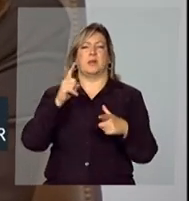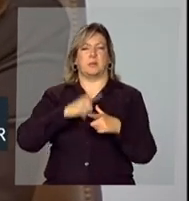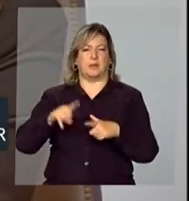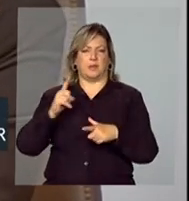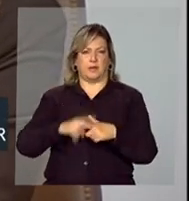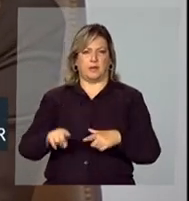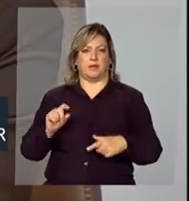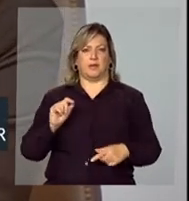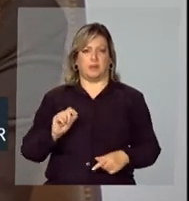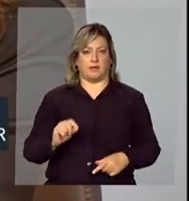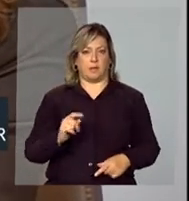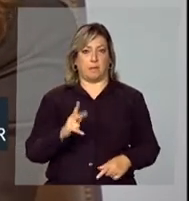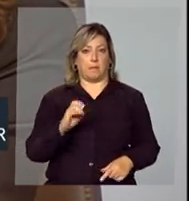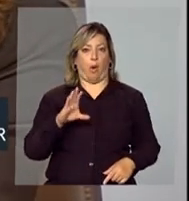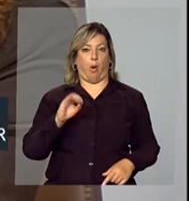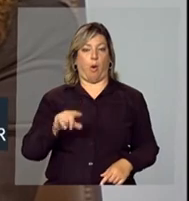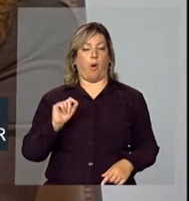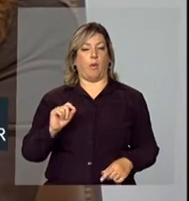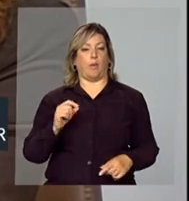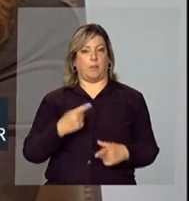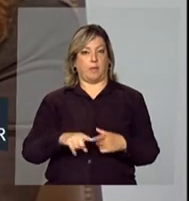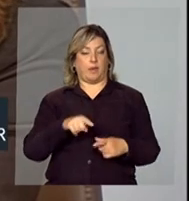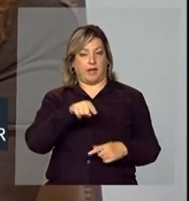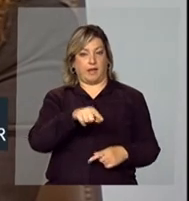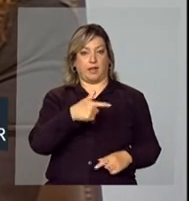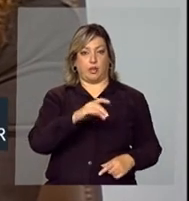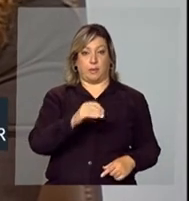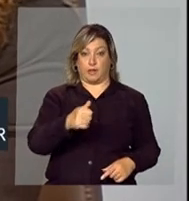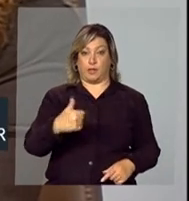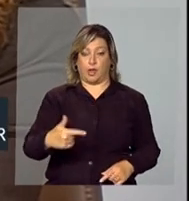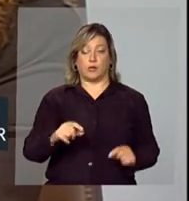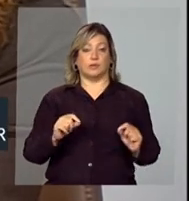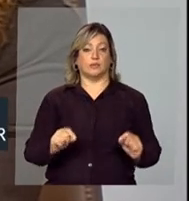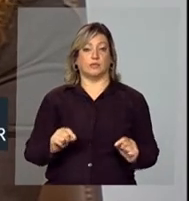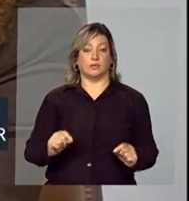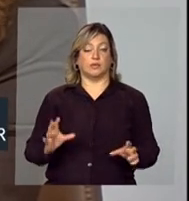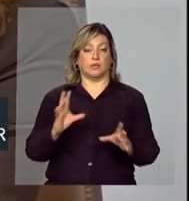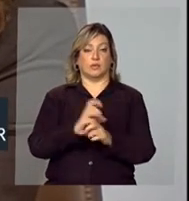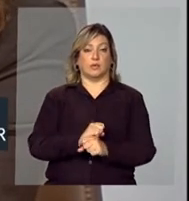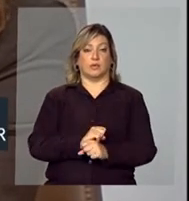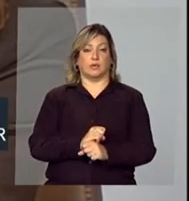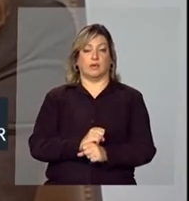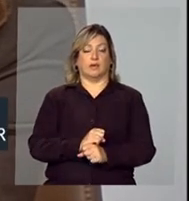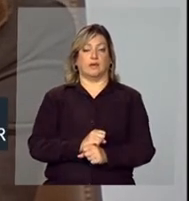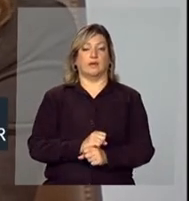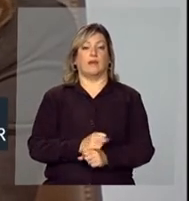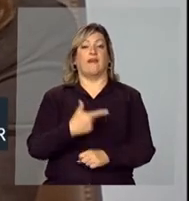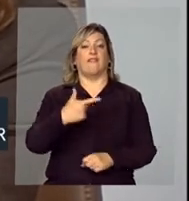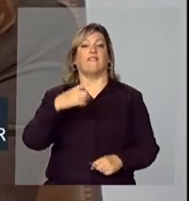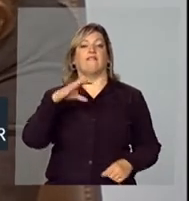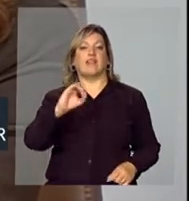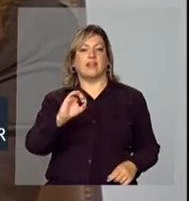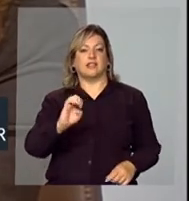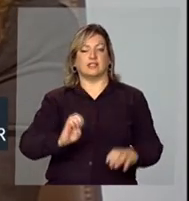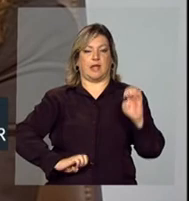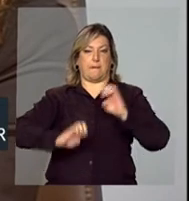nos procons em 2012 São 20 nós estamos 20 empresas Ah